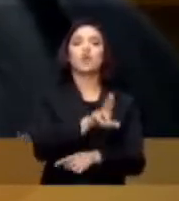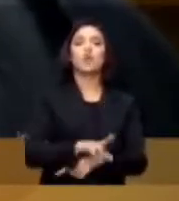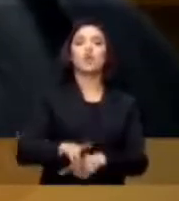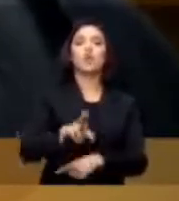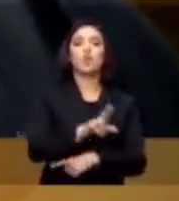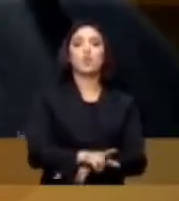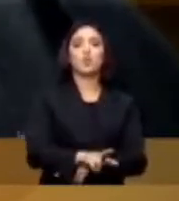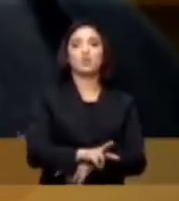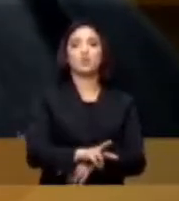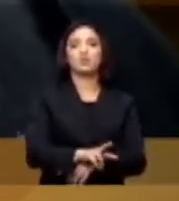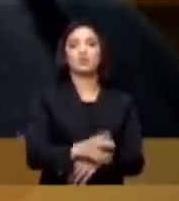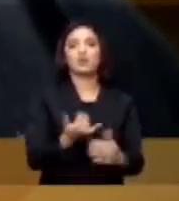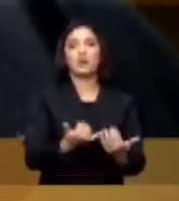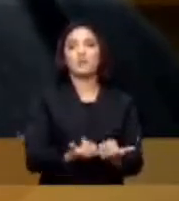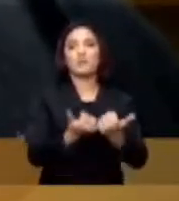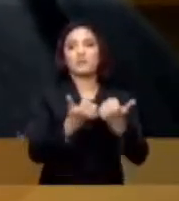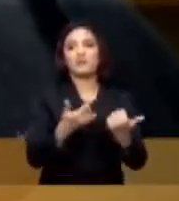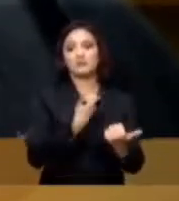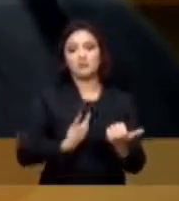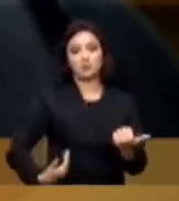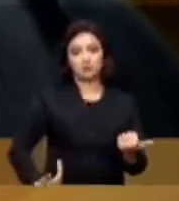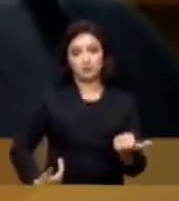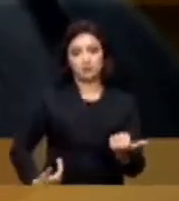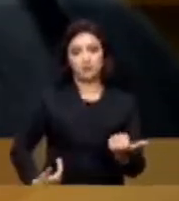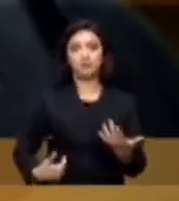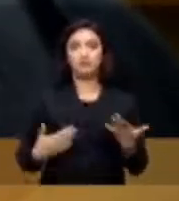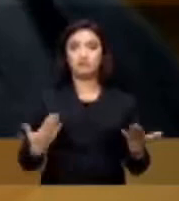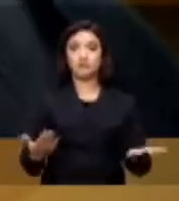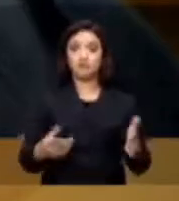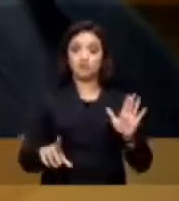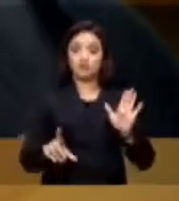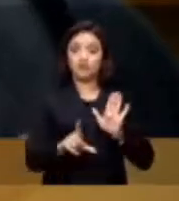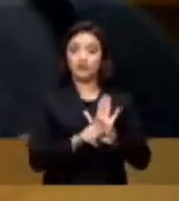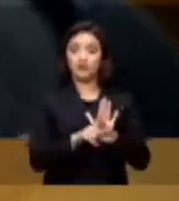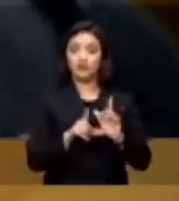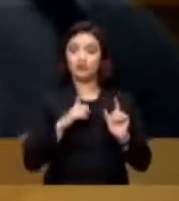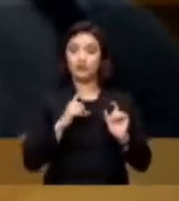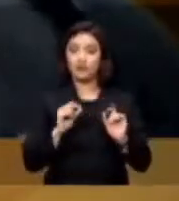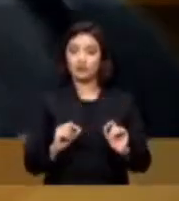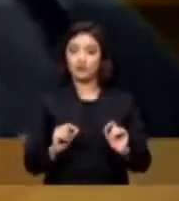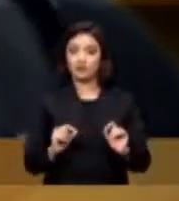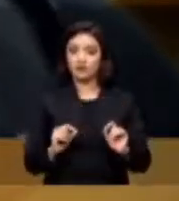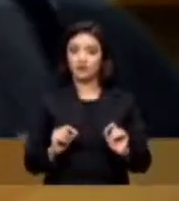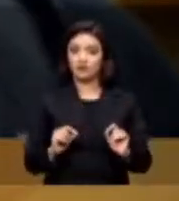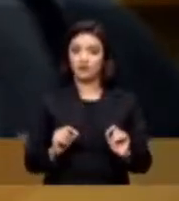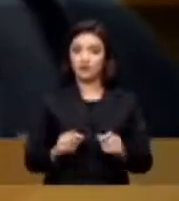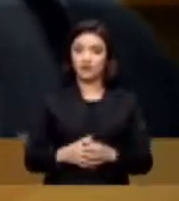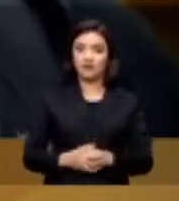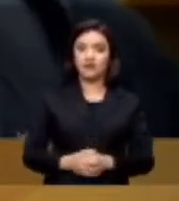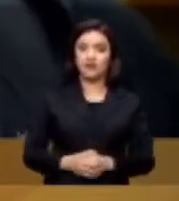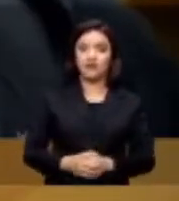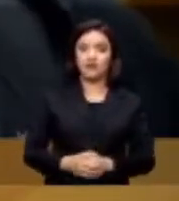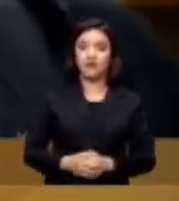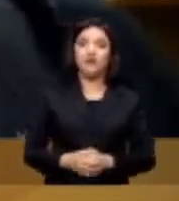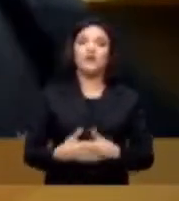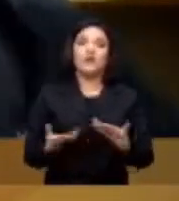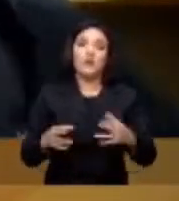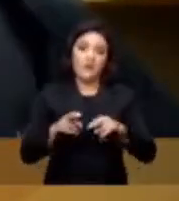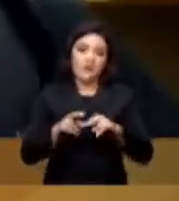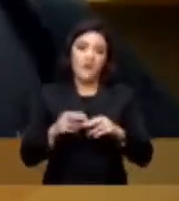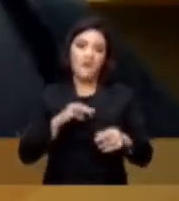público. Por que fez o legislador a opção, ao ver do Ministério Público,